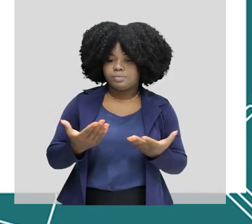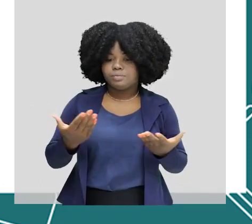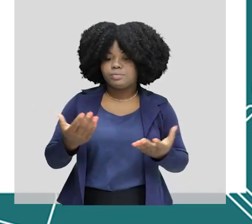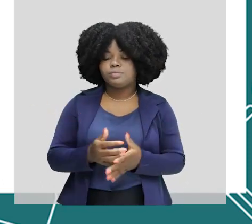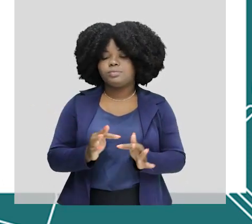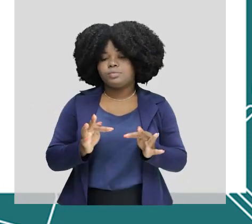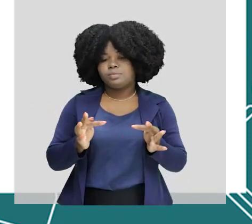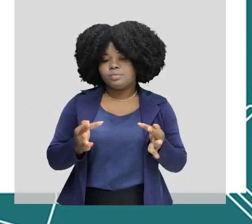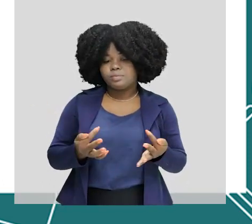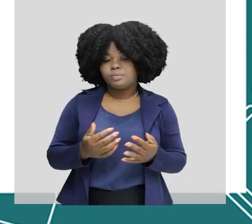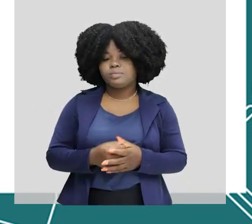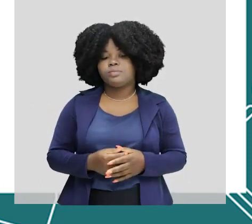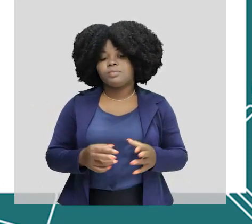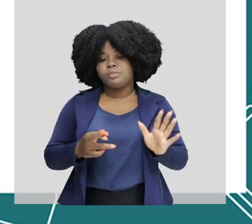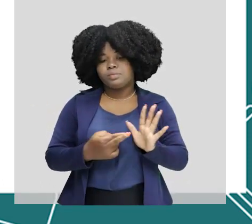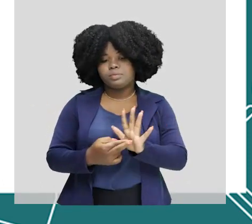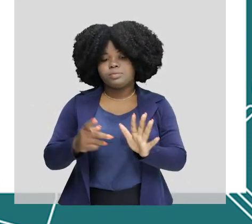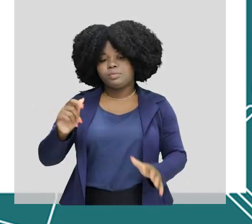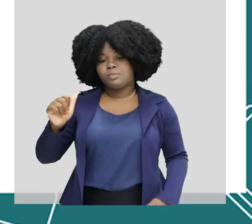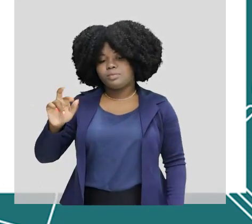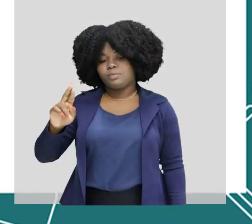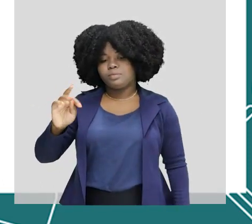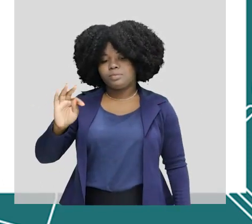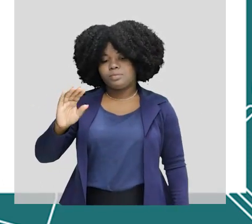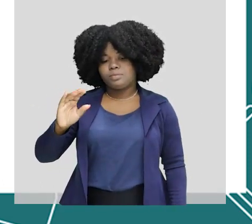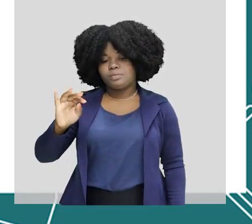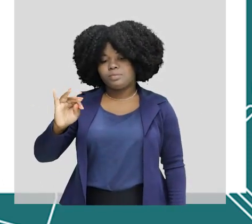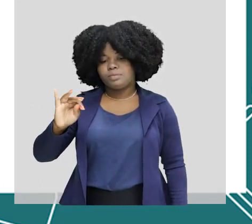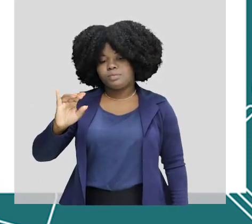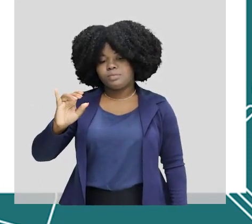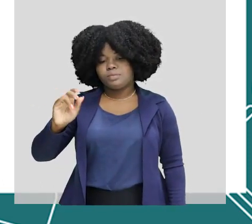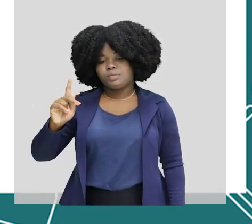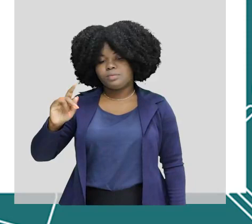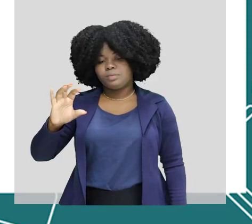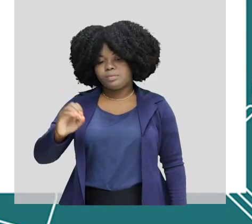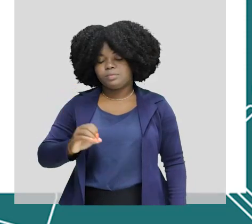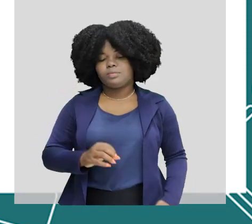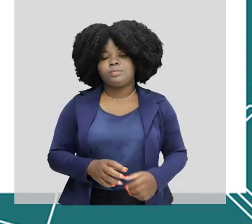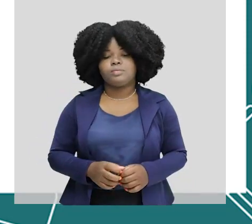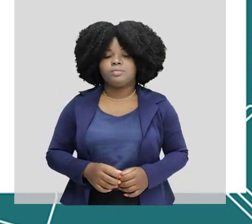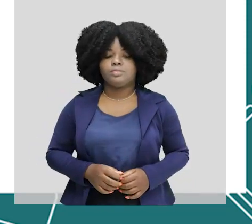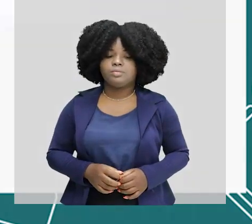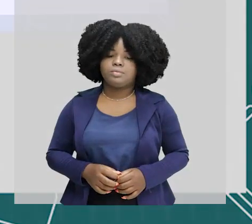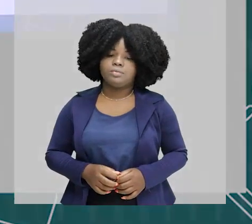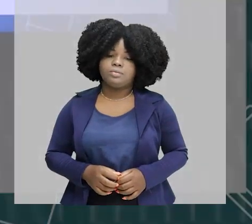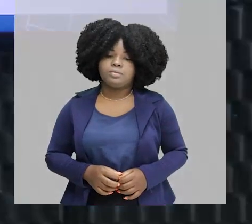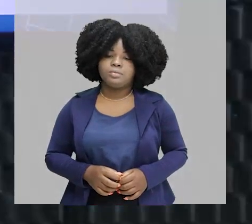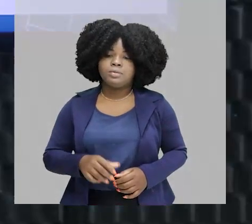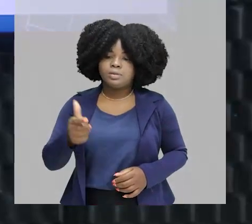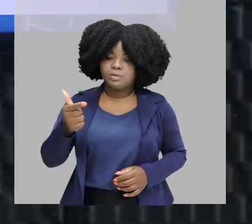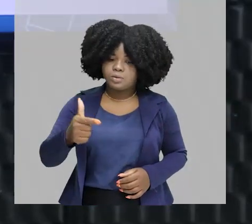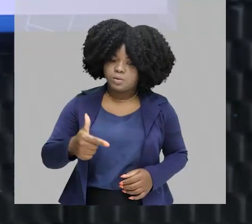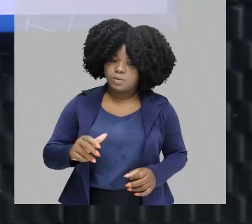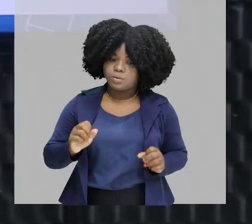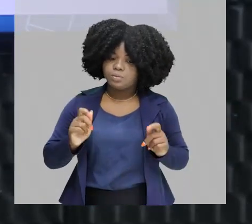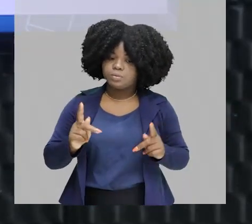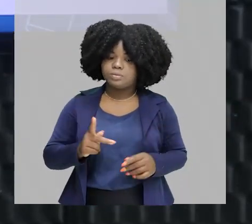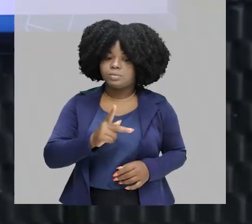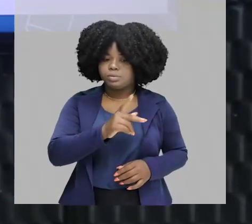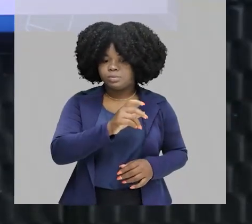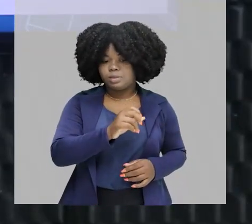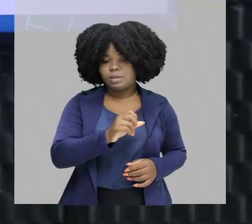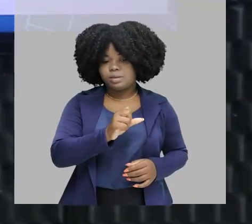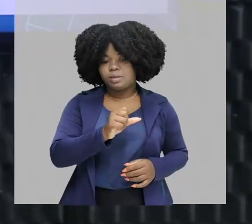referência a esse presente particípio, que em português equivale ao nosso gerúndio, a ação em andamento.